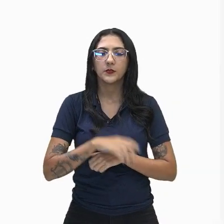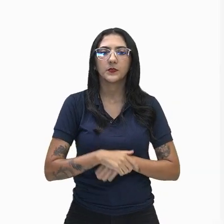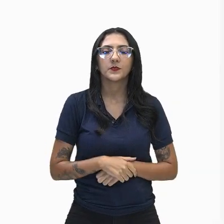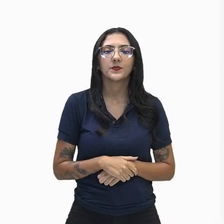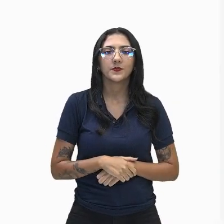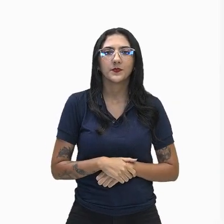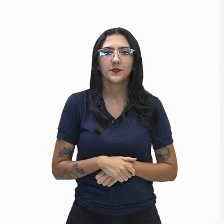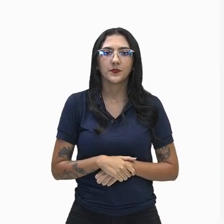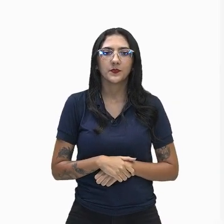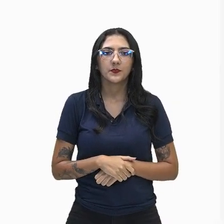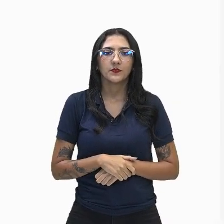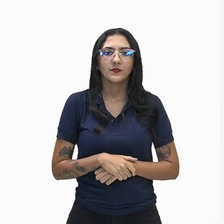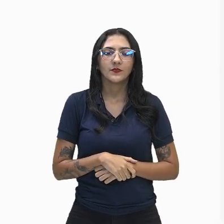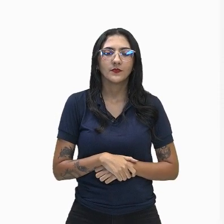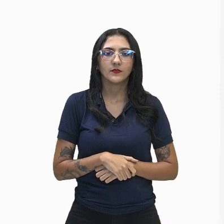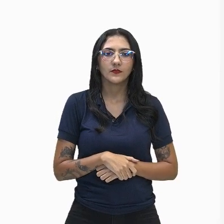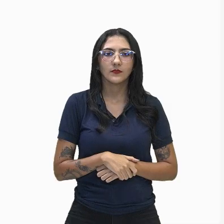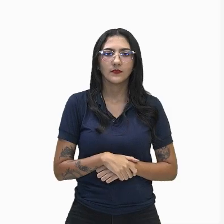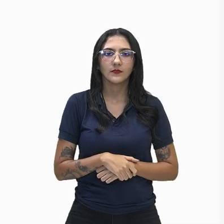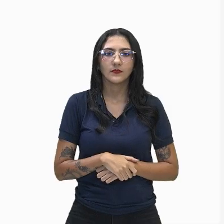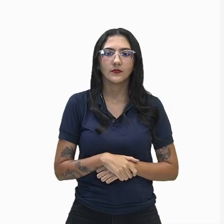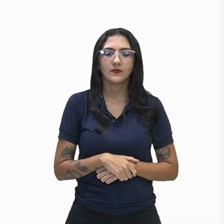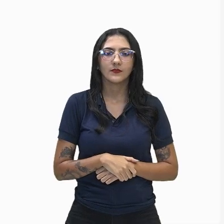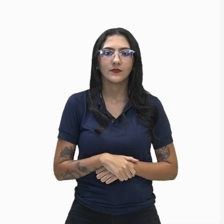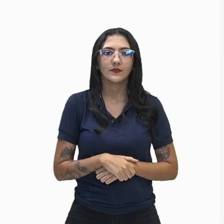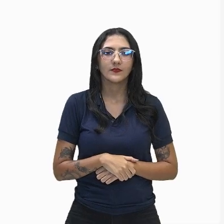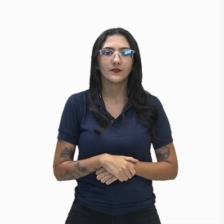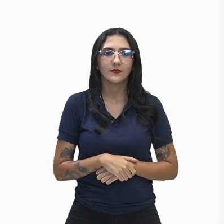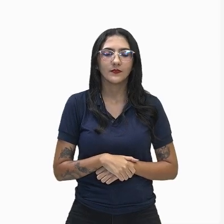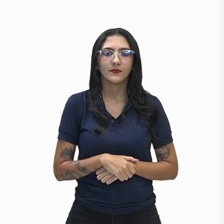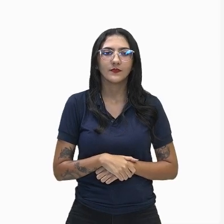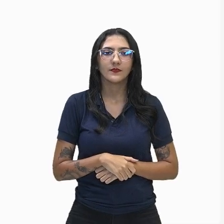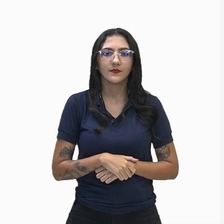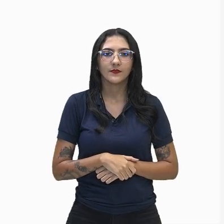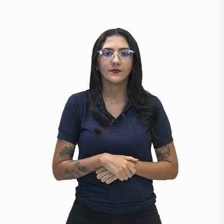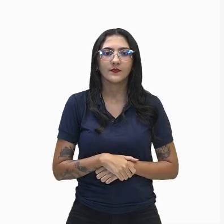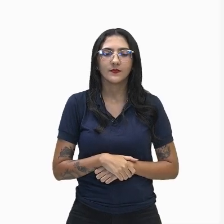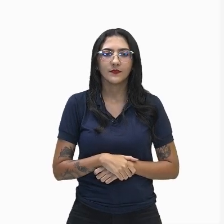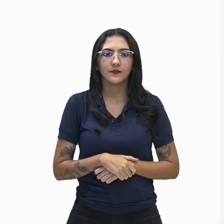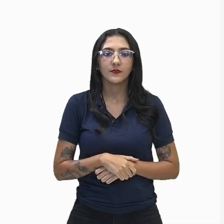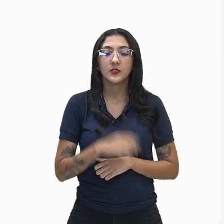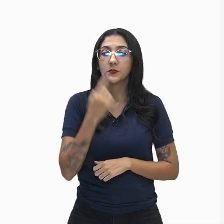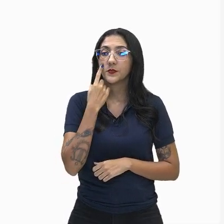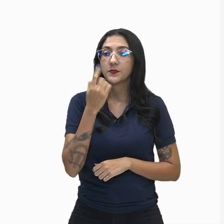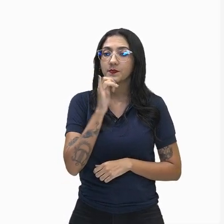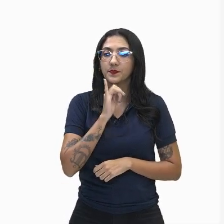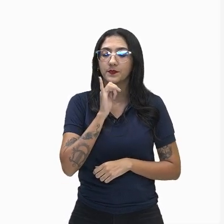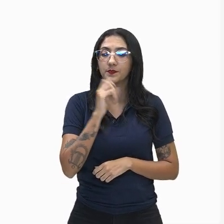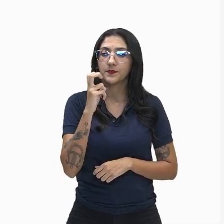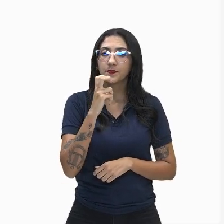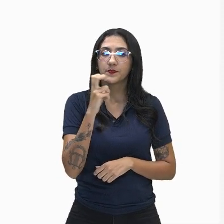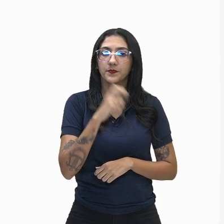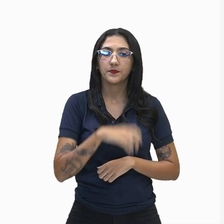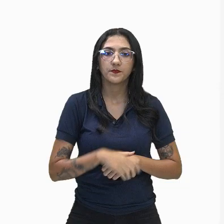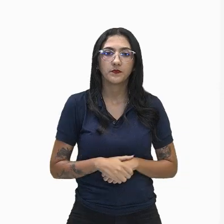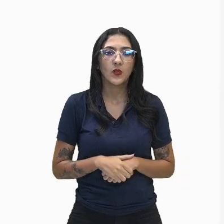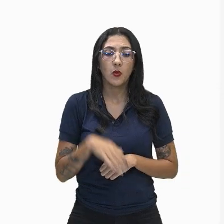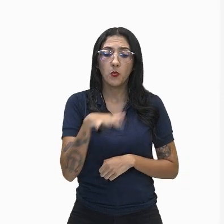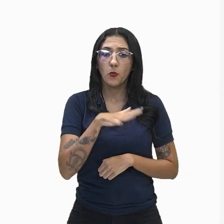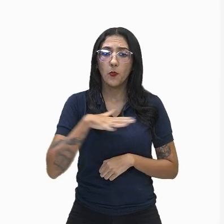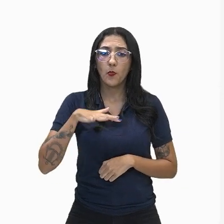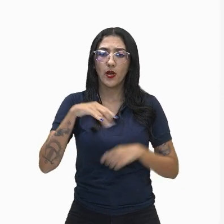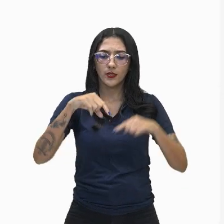Tudo bem? Muito bem, alunos. Vamos aqui então resolver mais uma questão, tá bom? Olha o que diz aqui, ó. Um terreno tem